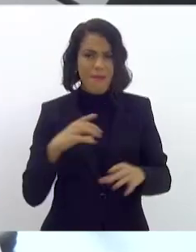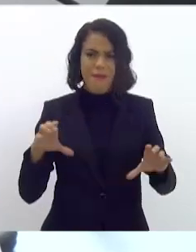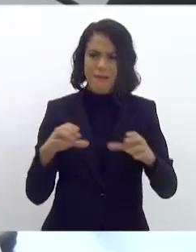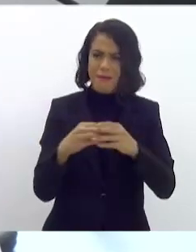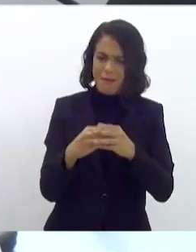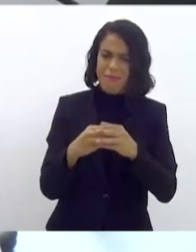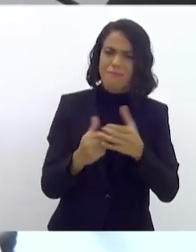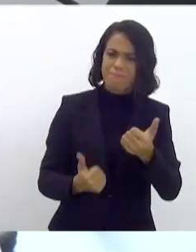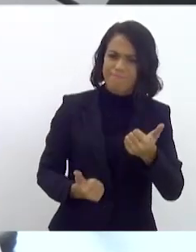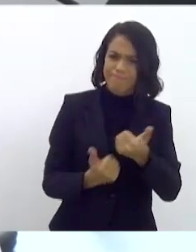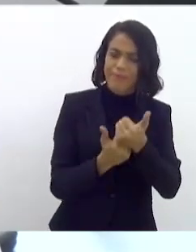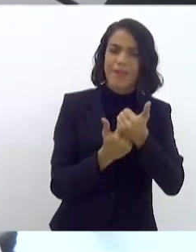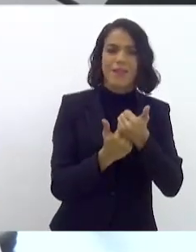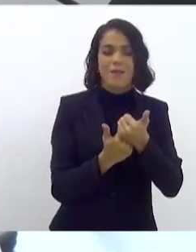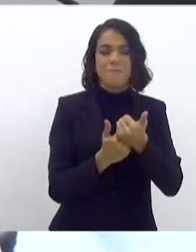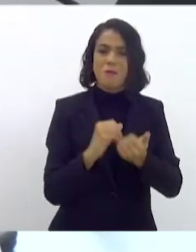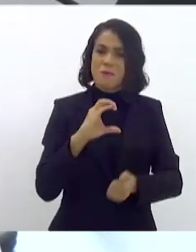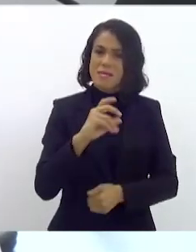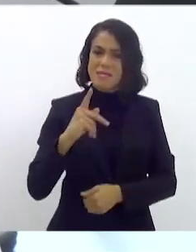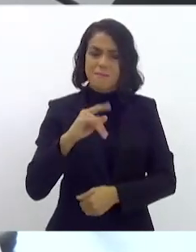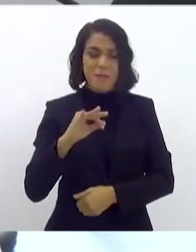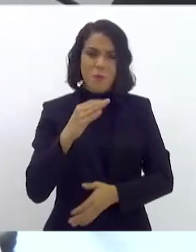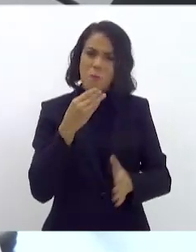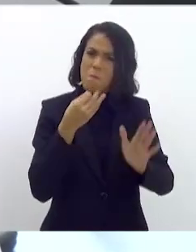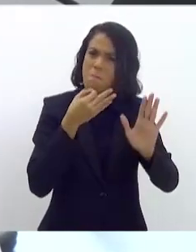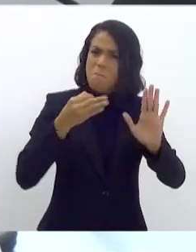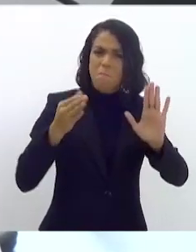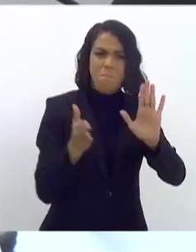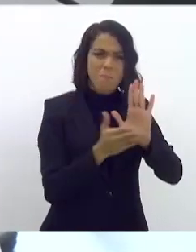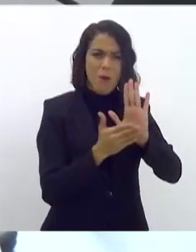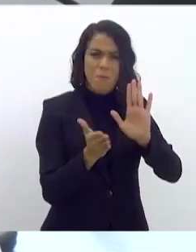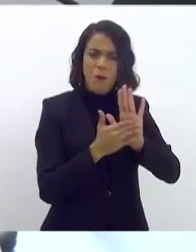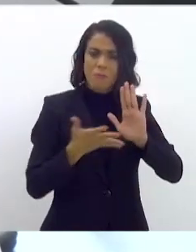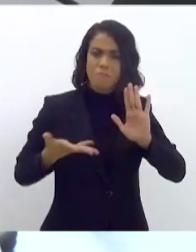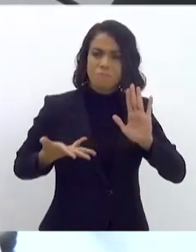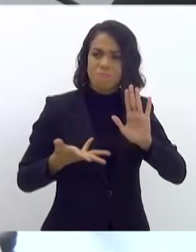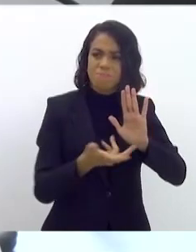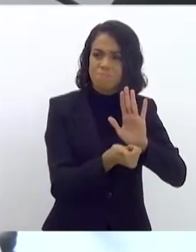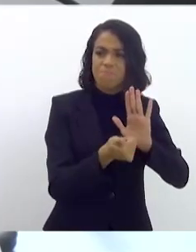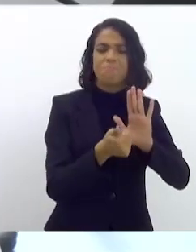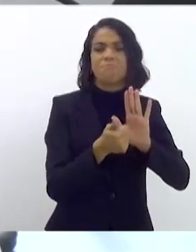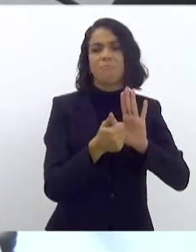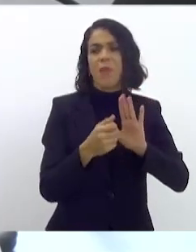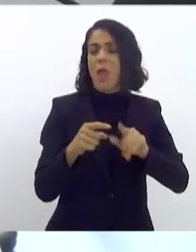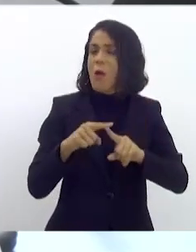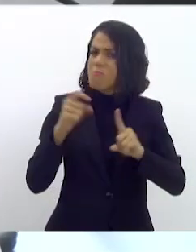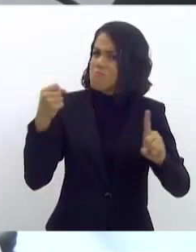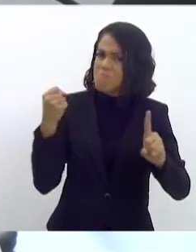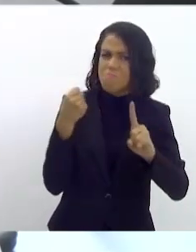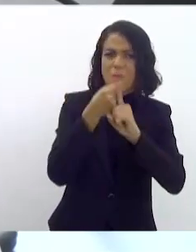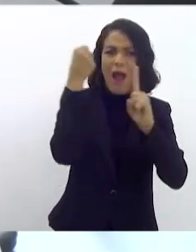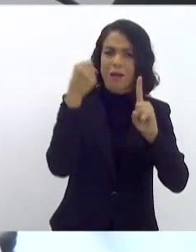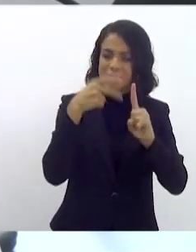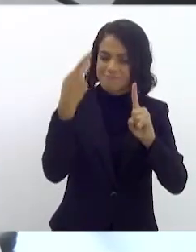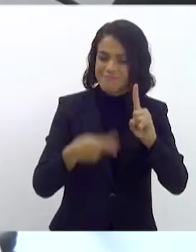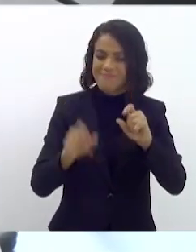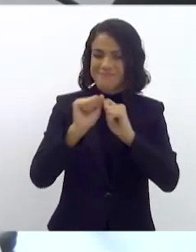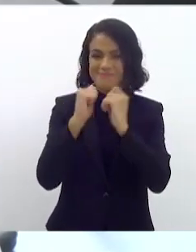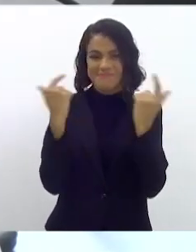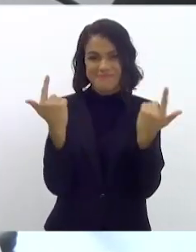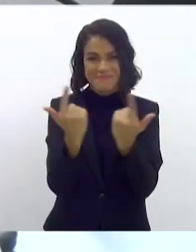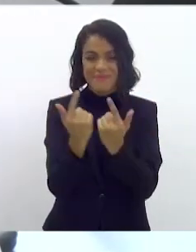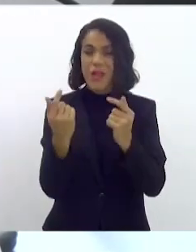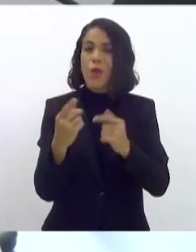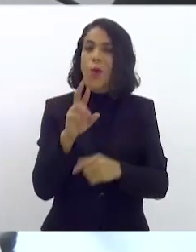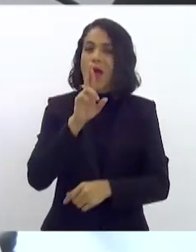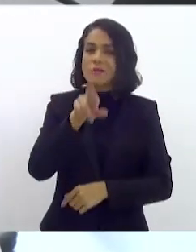CPI com grandes propostas, não tenho dúvida disso, que será mais um marco para essa casa, os resultados desse